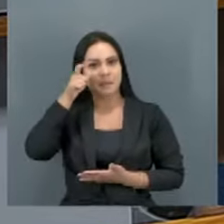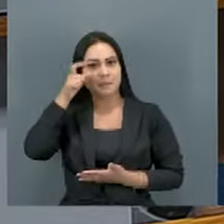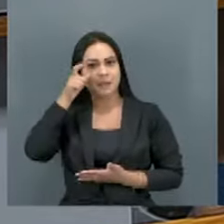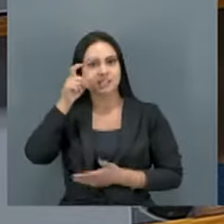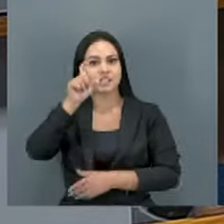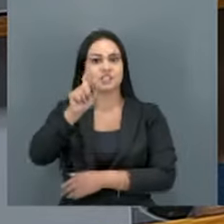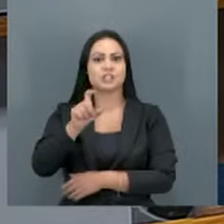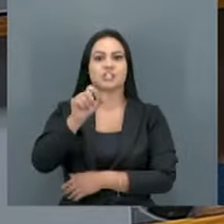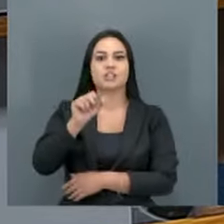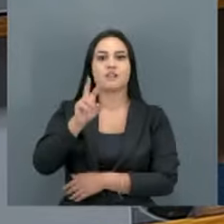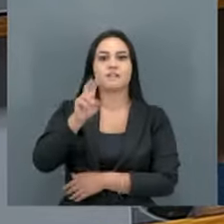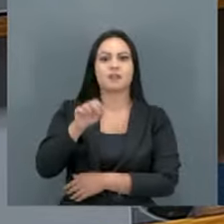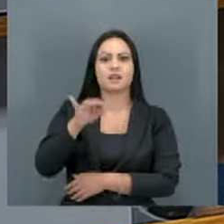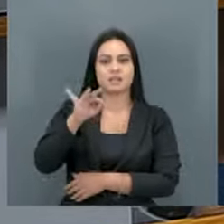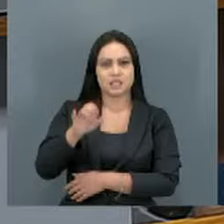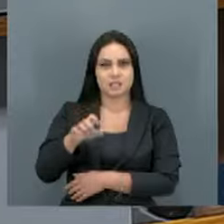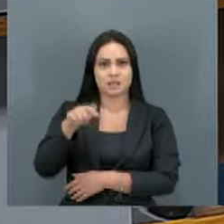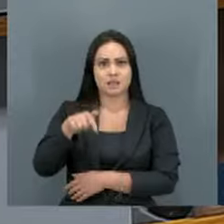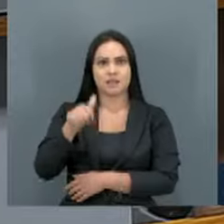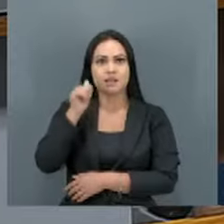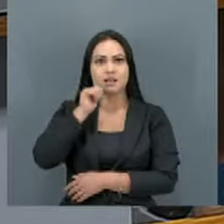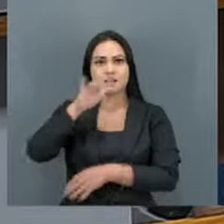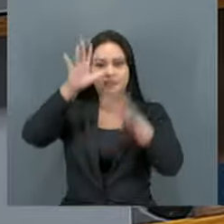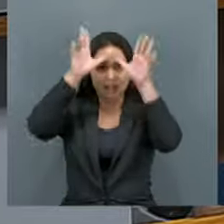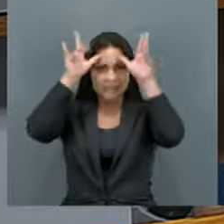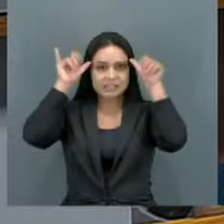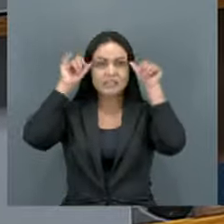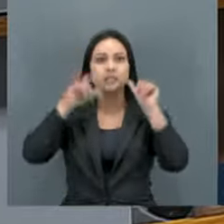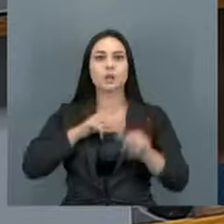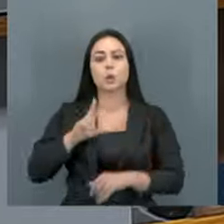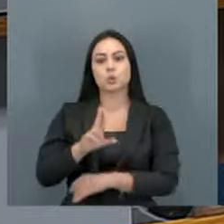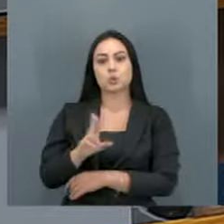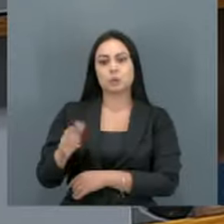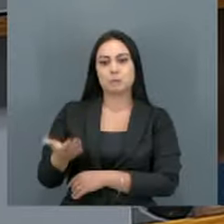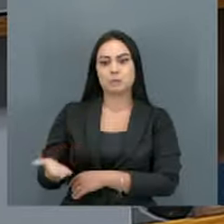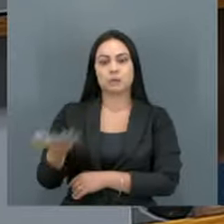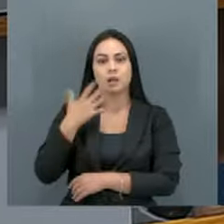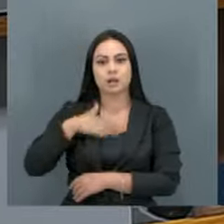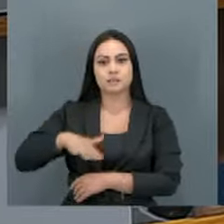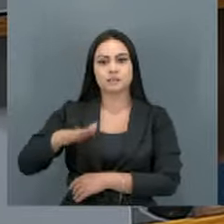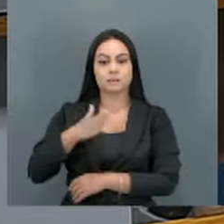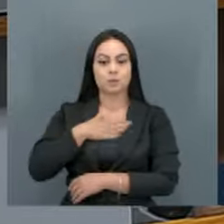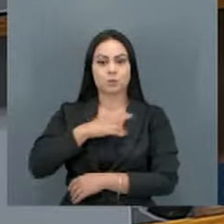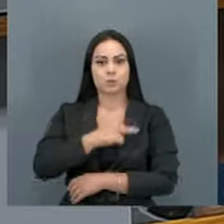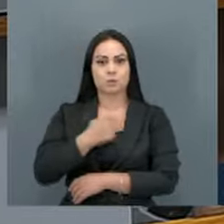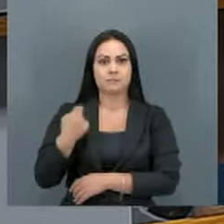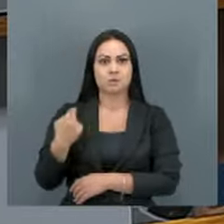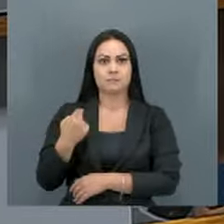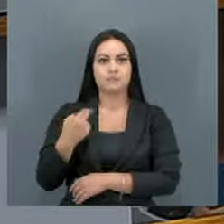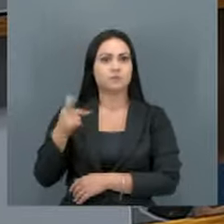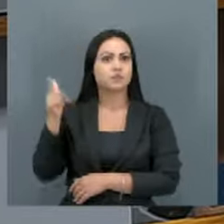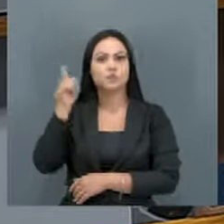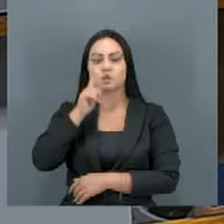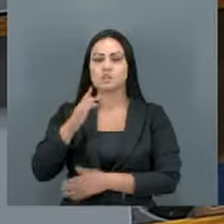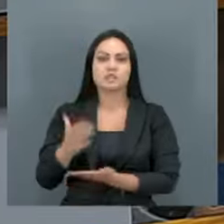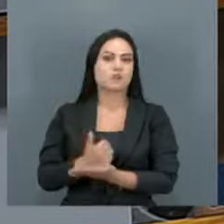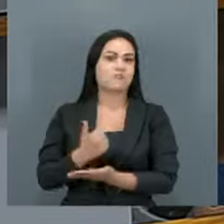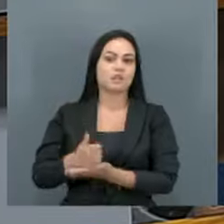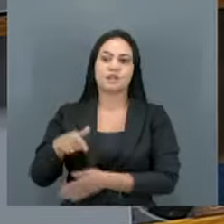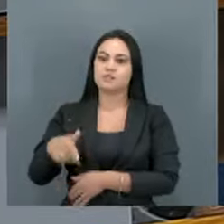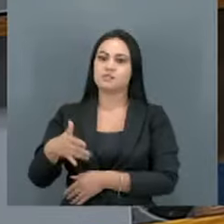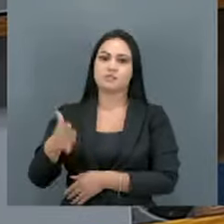Chavante. A cacique Doura colocou o nome de uma menina, o meu nome, e eu não consegui salvar essa